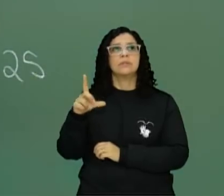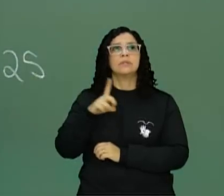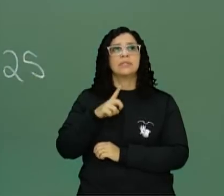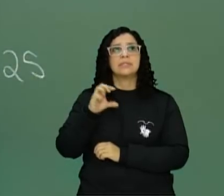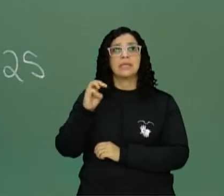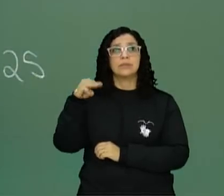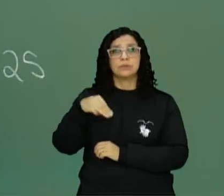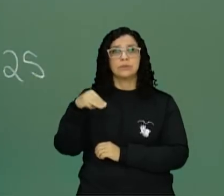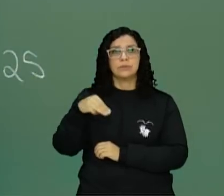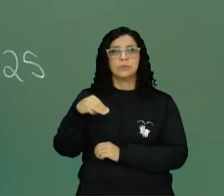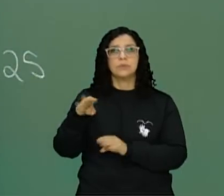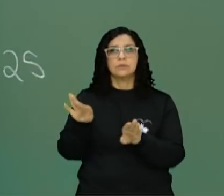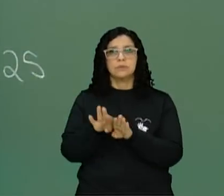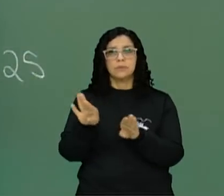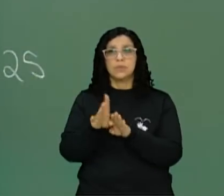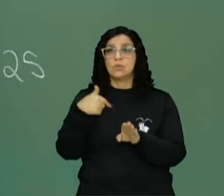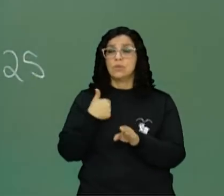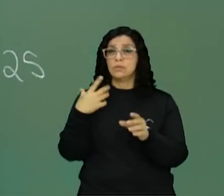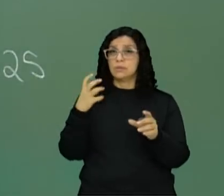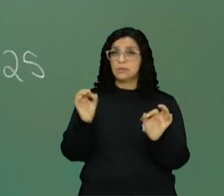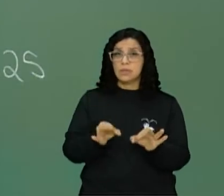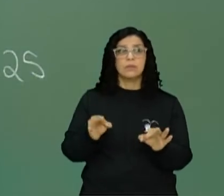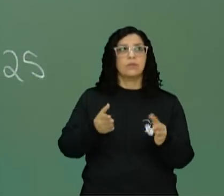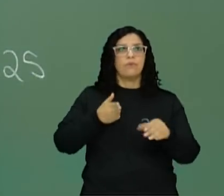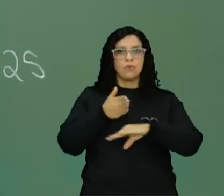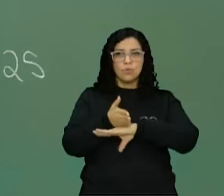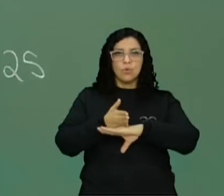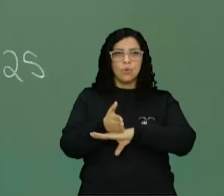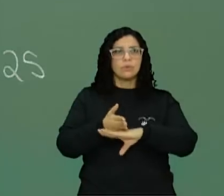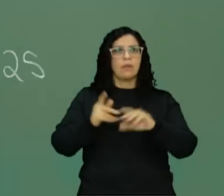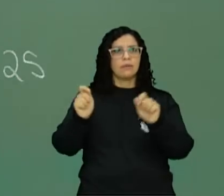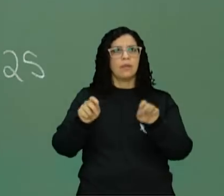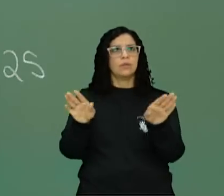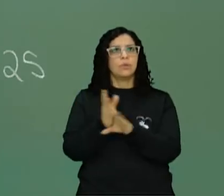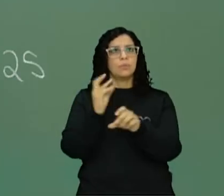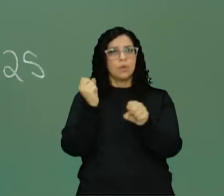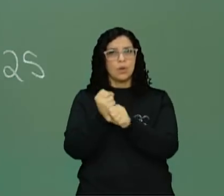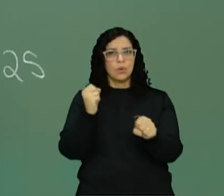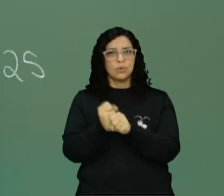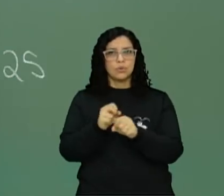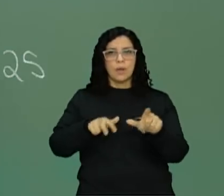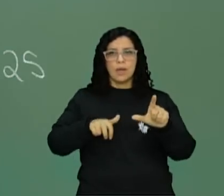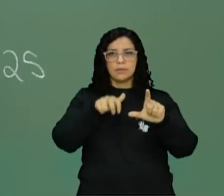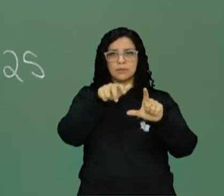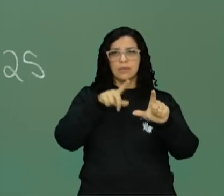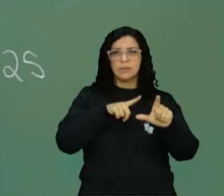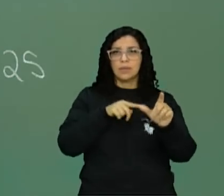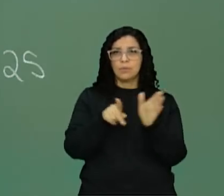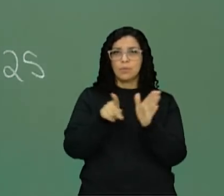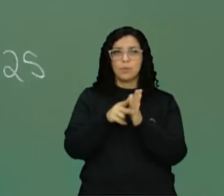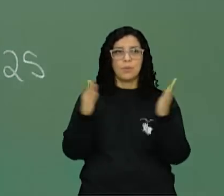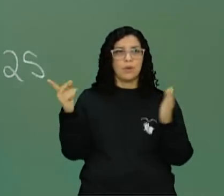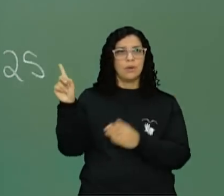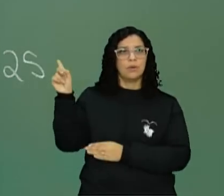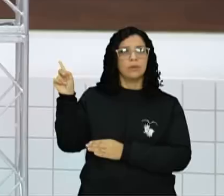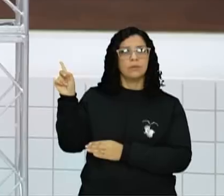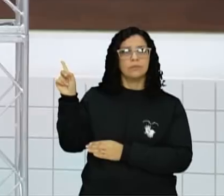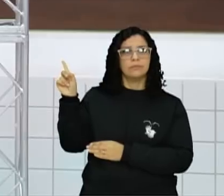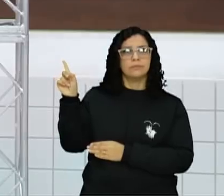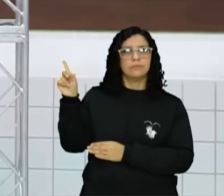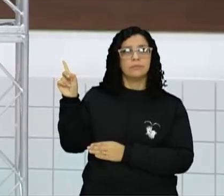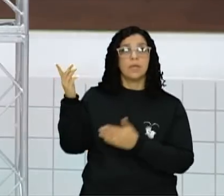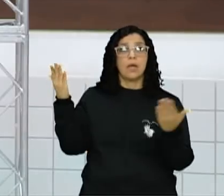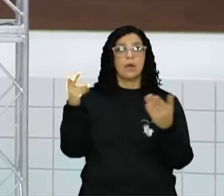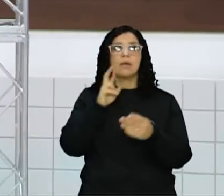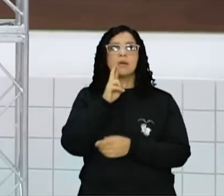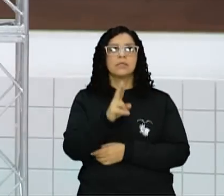eu for cortar ela dessa forma, eu consigo construir a escada nesse caso, tá? Então, a resposta